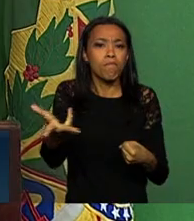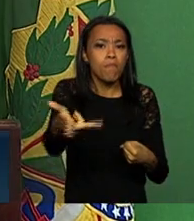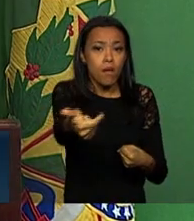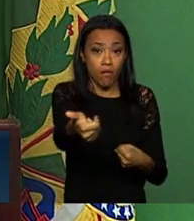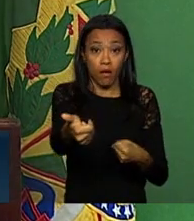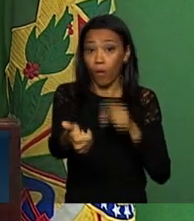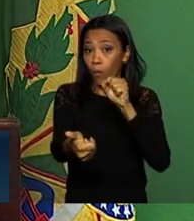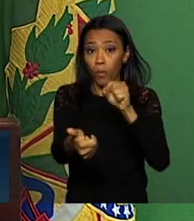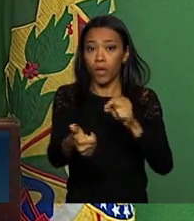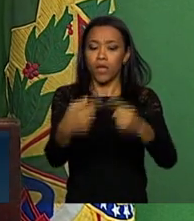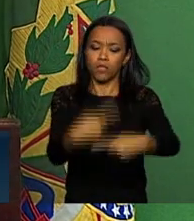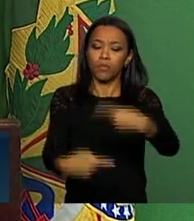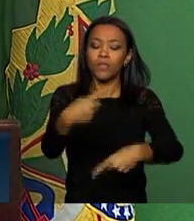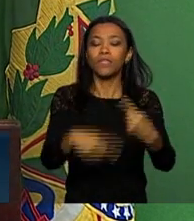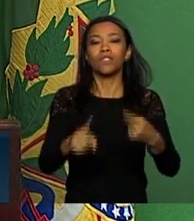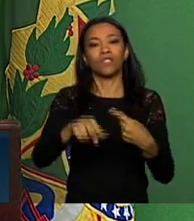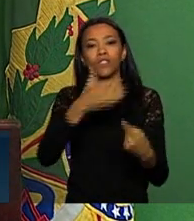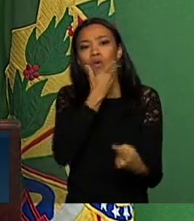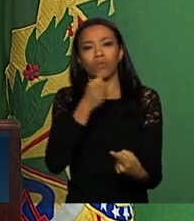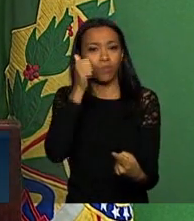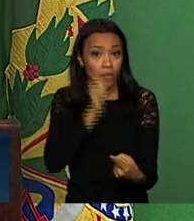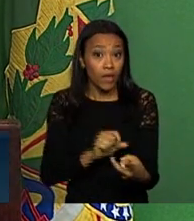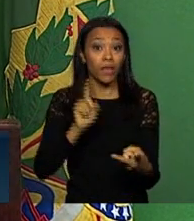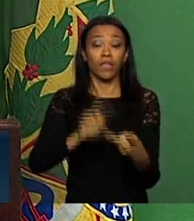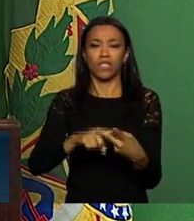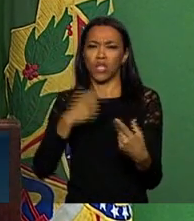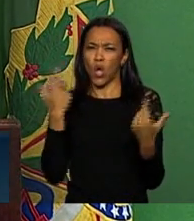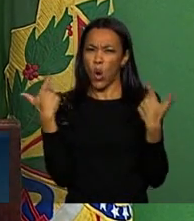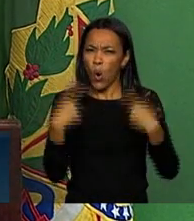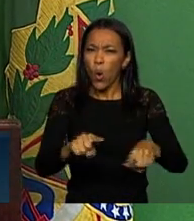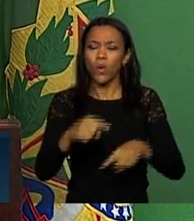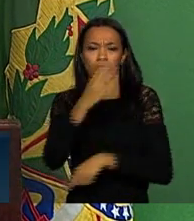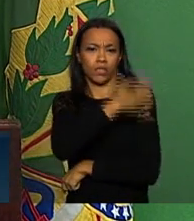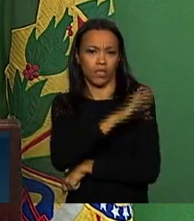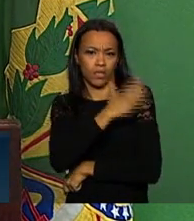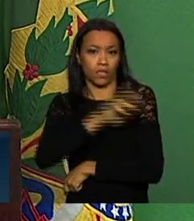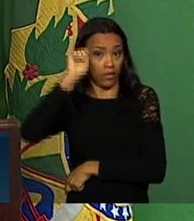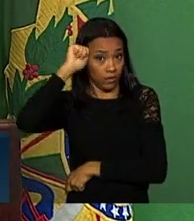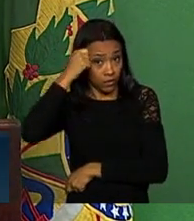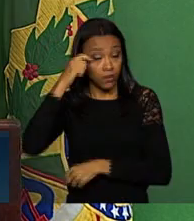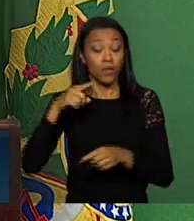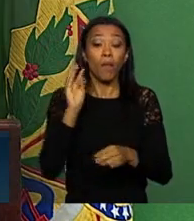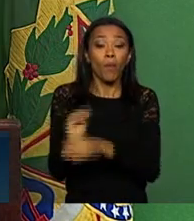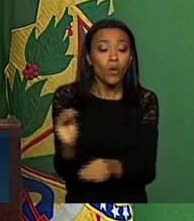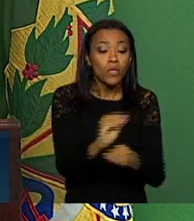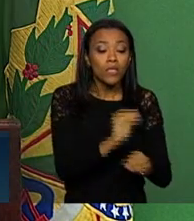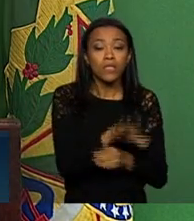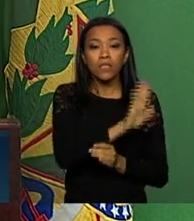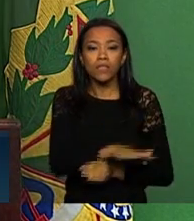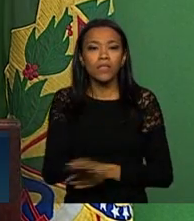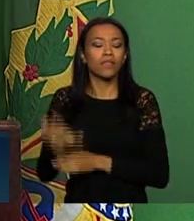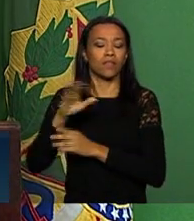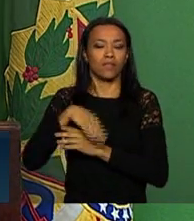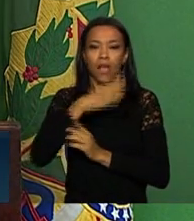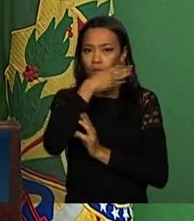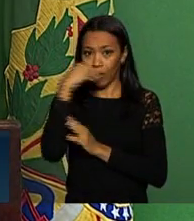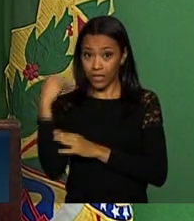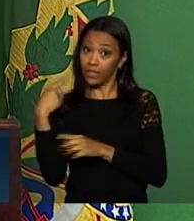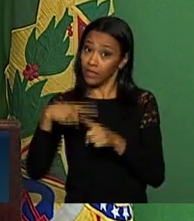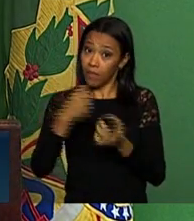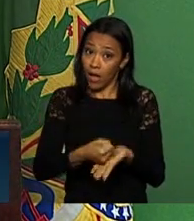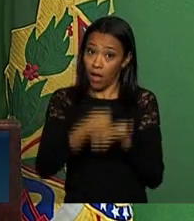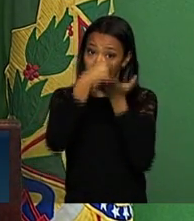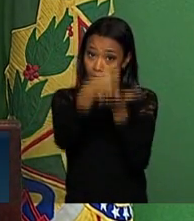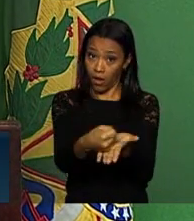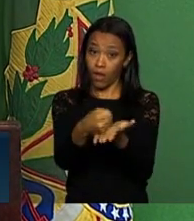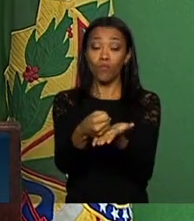políticas de gênero de combate ao racismo de proteção das crianças e dos adolescentes e a promoção dos direitos